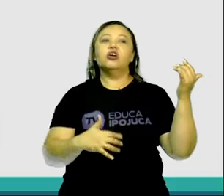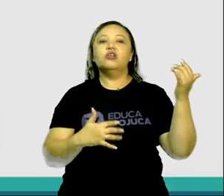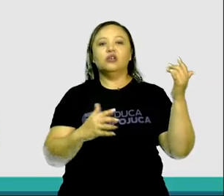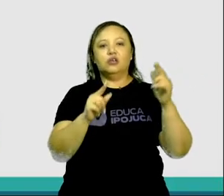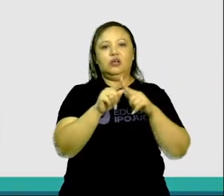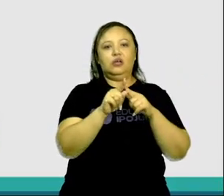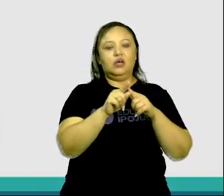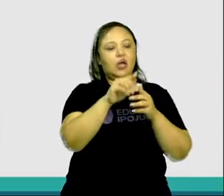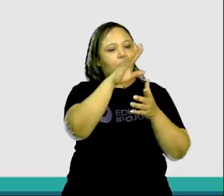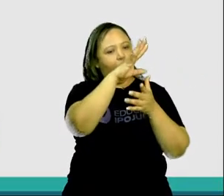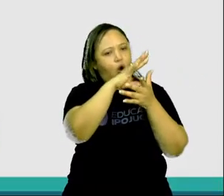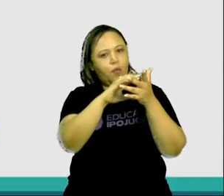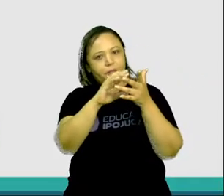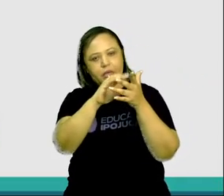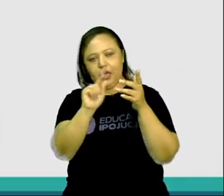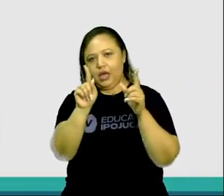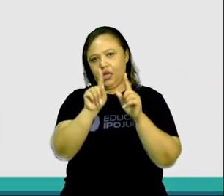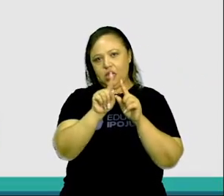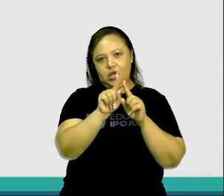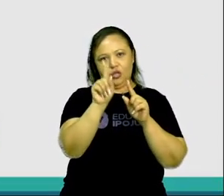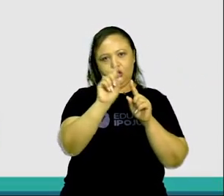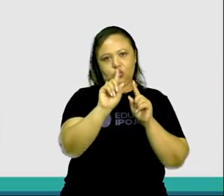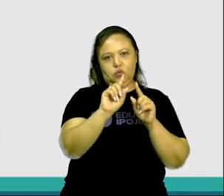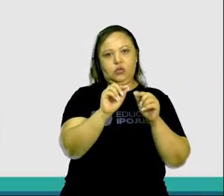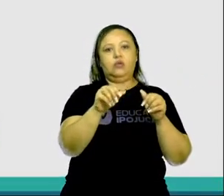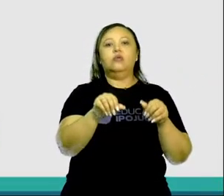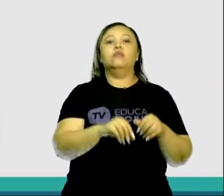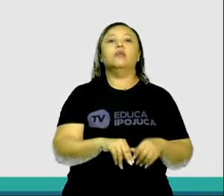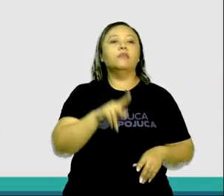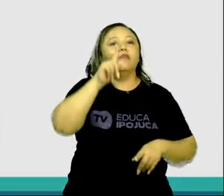simplesmente copiar a cena, vamos improvisar.